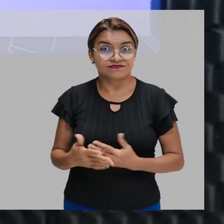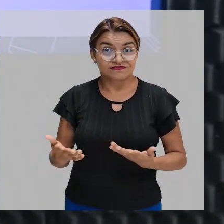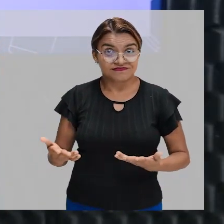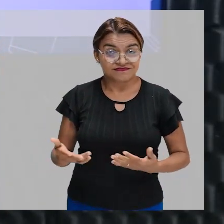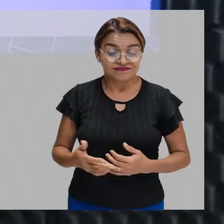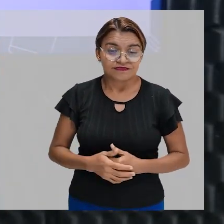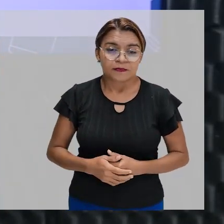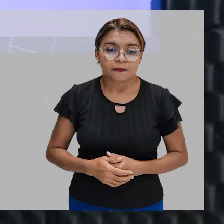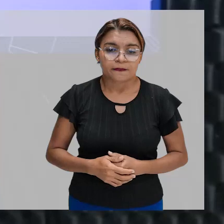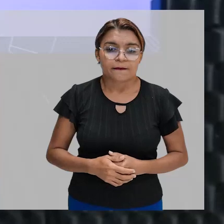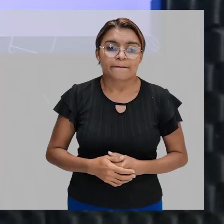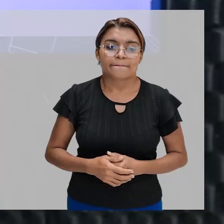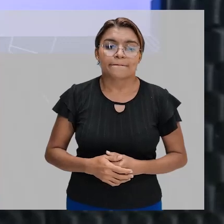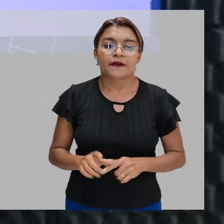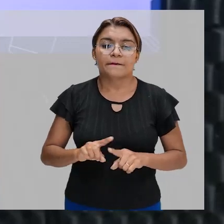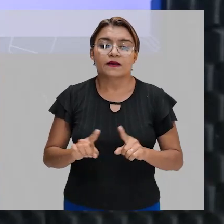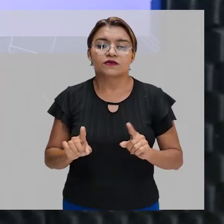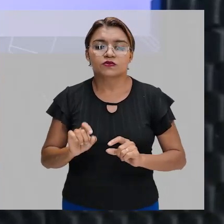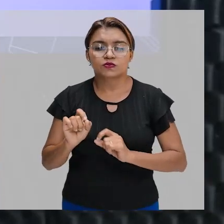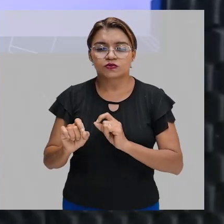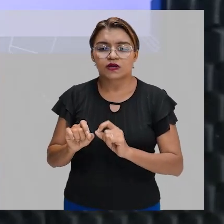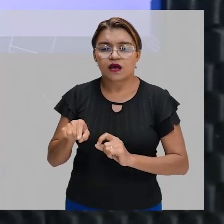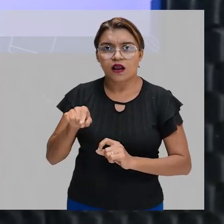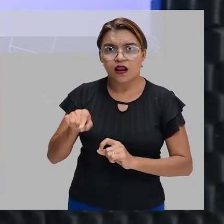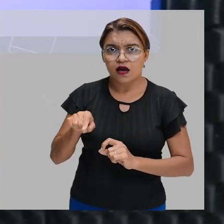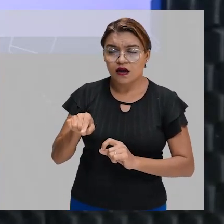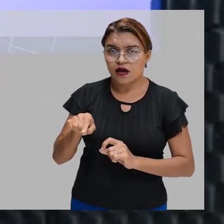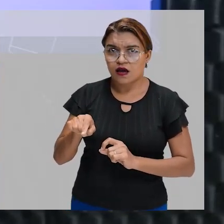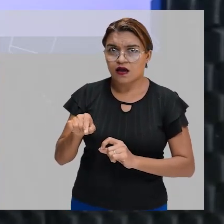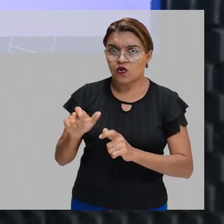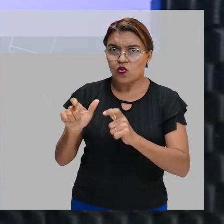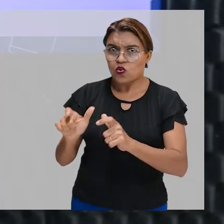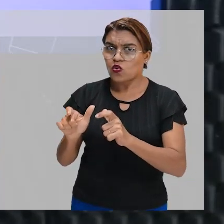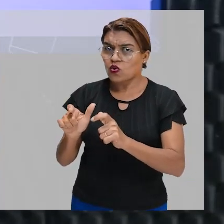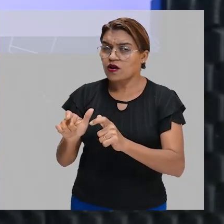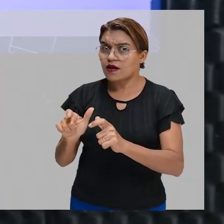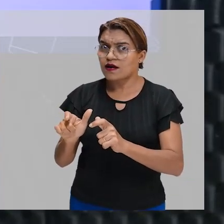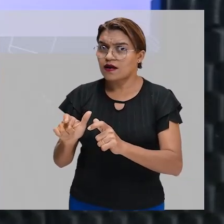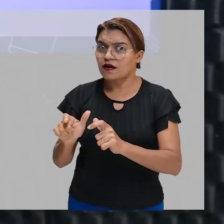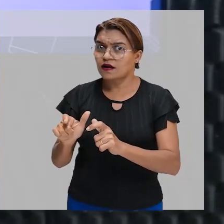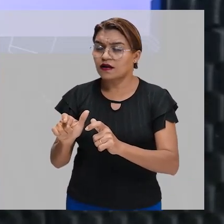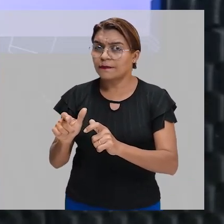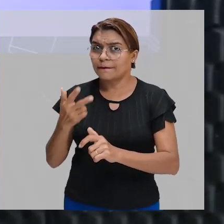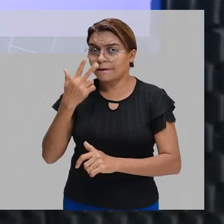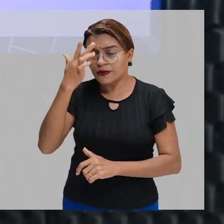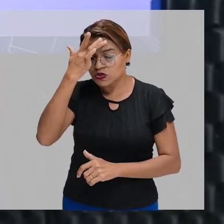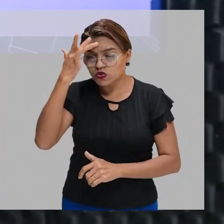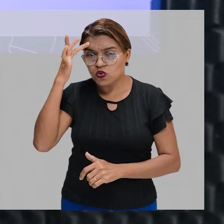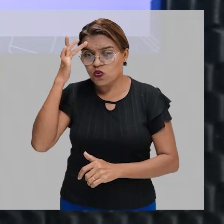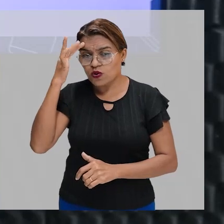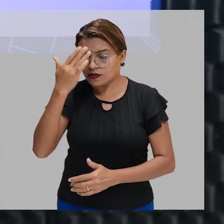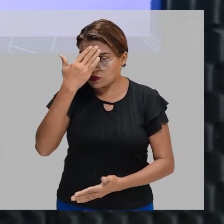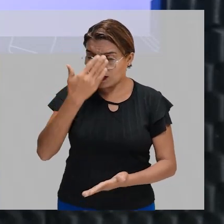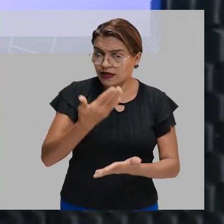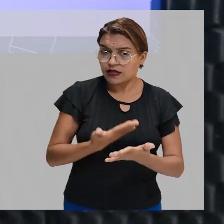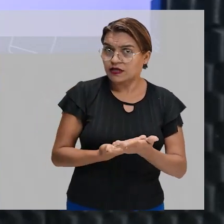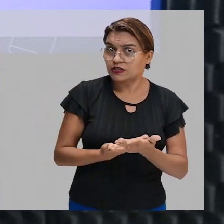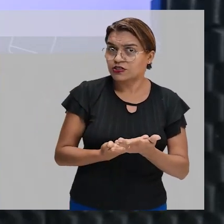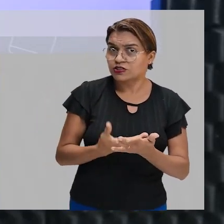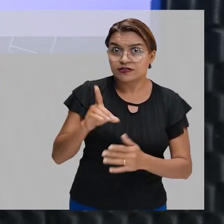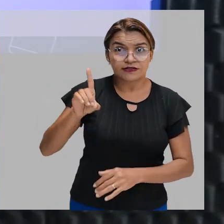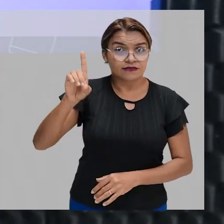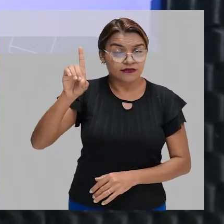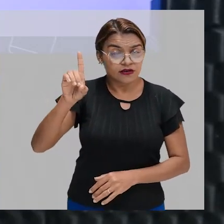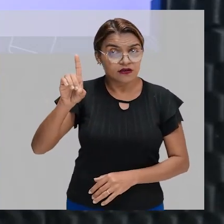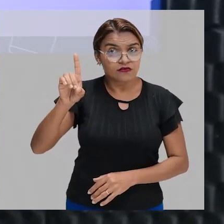ainda mas ele já está preparado para quem não seguir aí as orientações